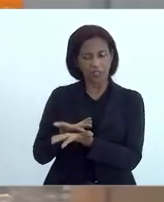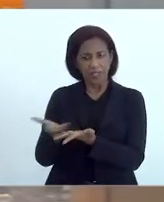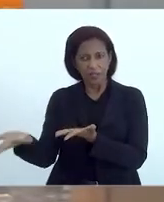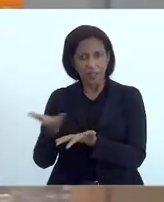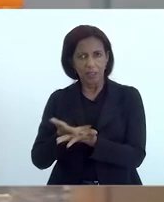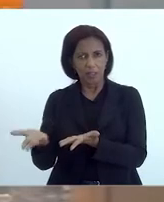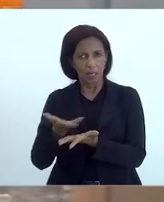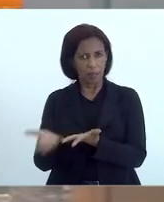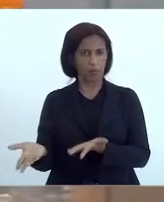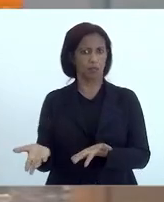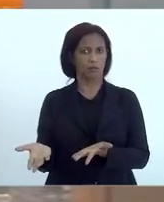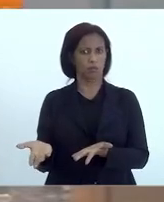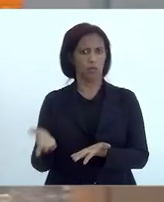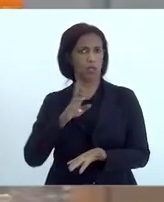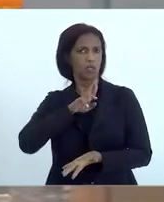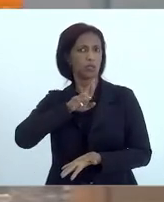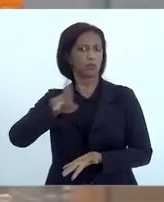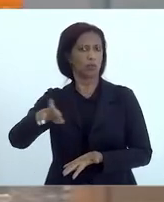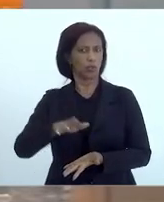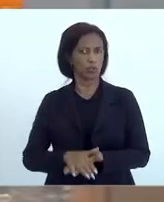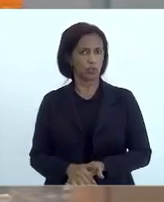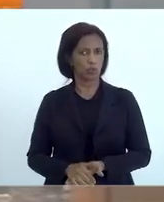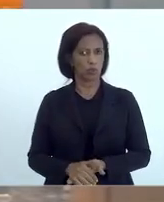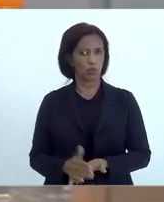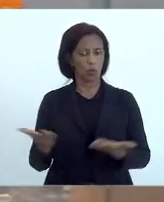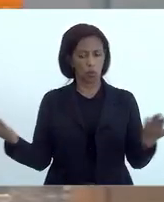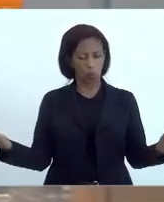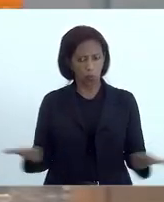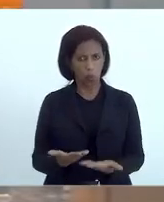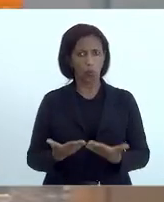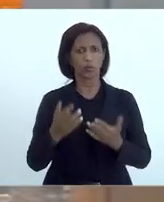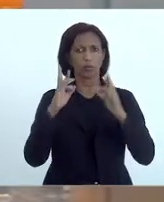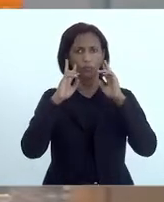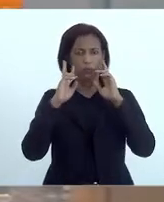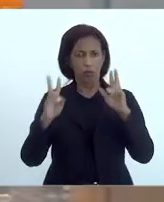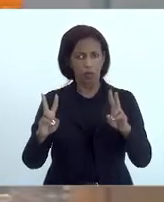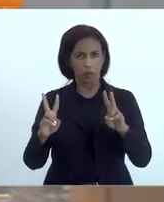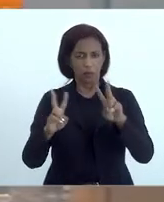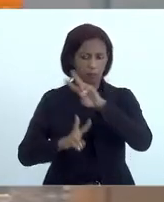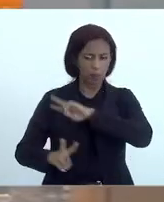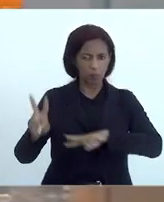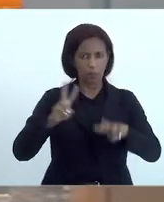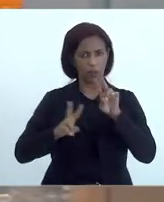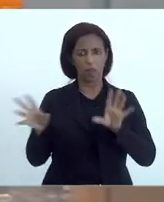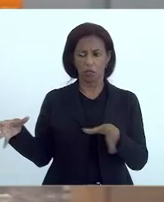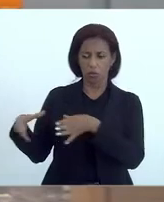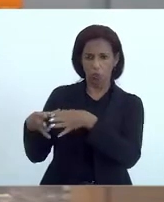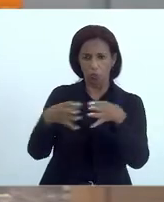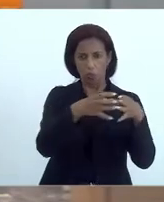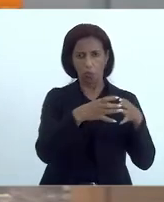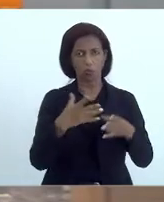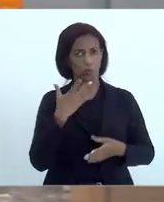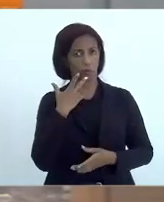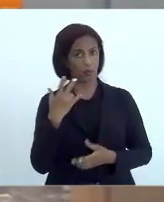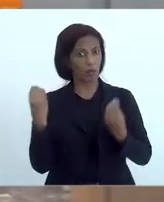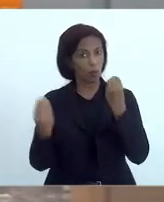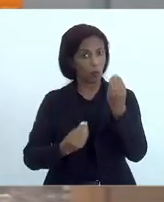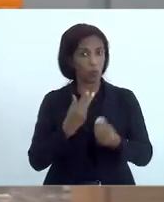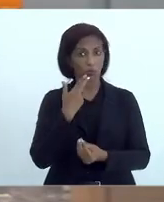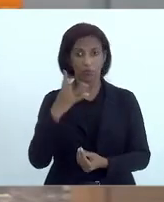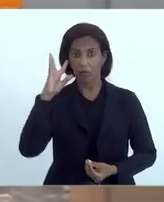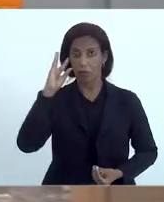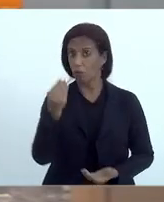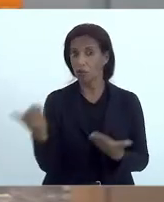encaminhando resolutividade saímos aqui ao meu ver salvo melhor juízo as comissões vão falar mas como eu disse